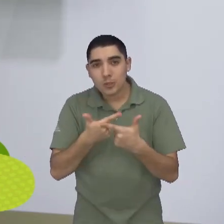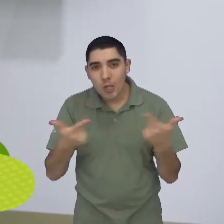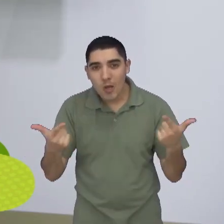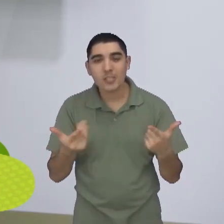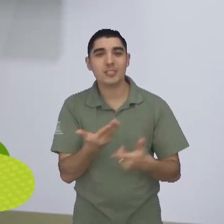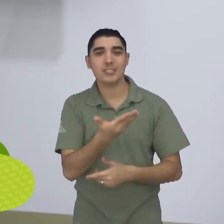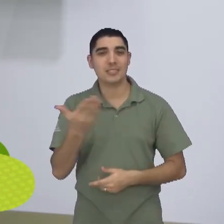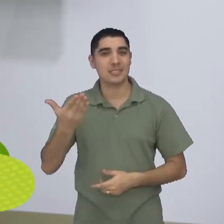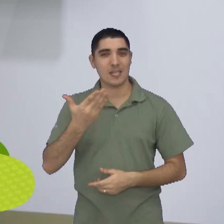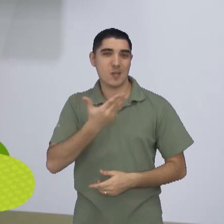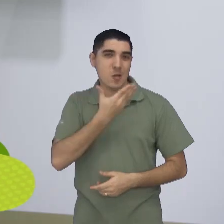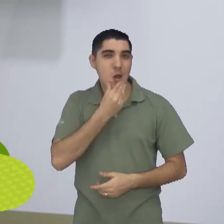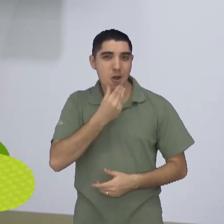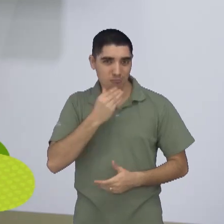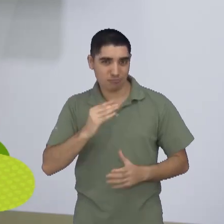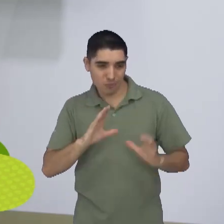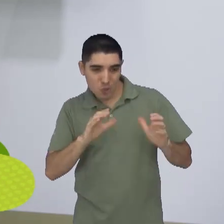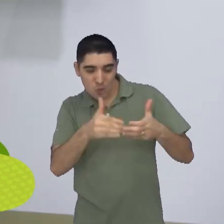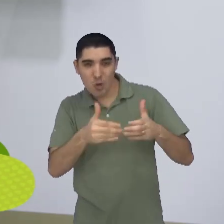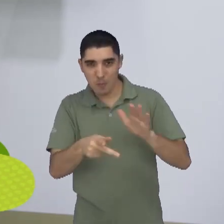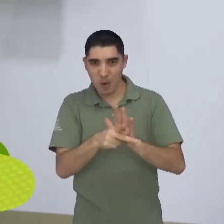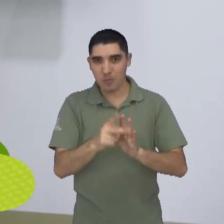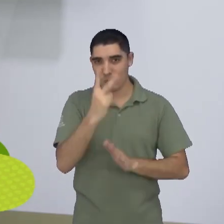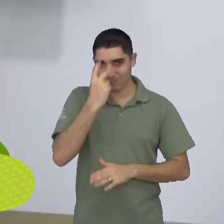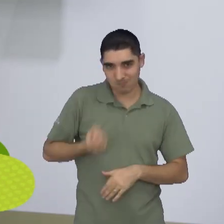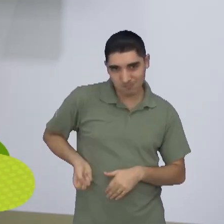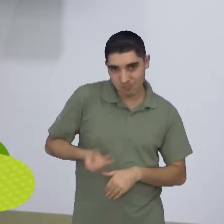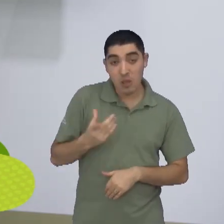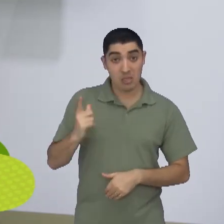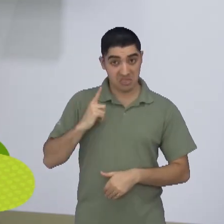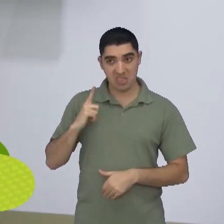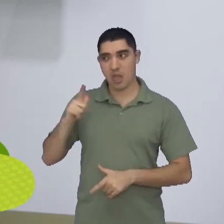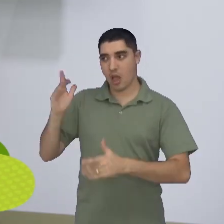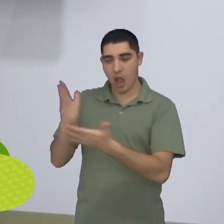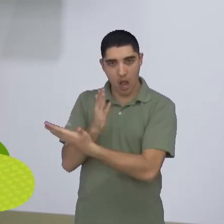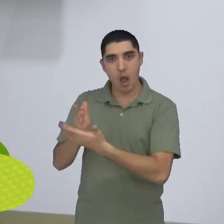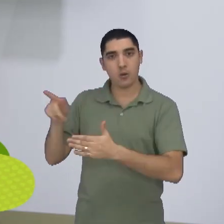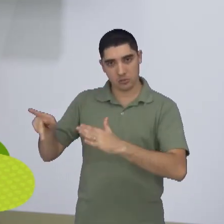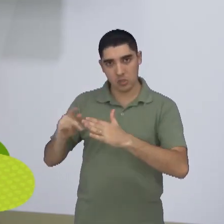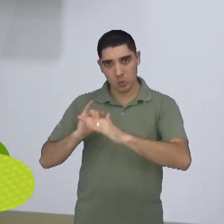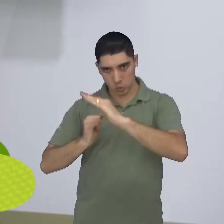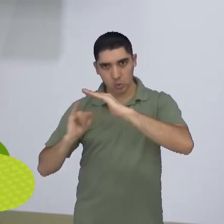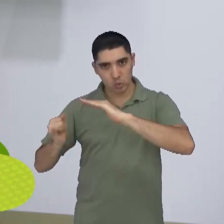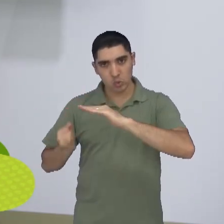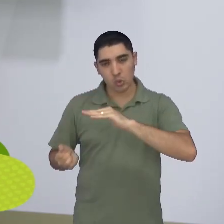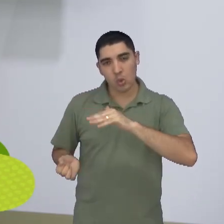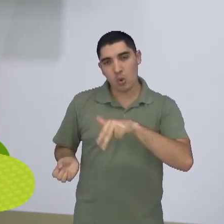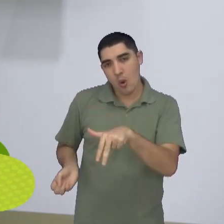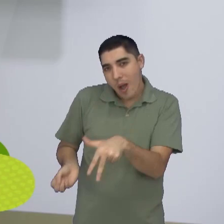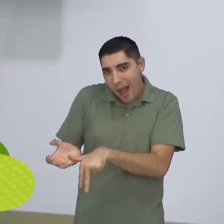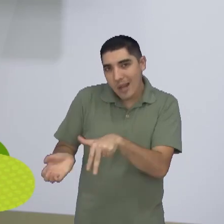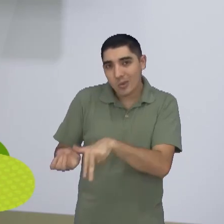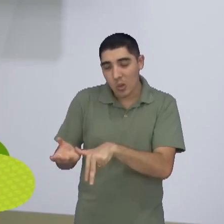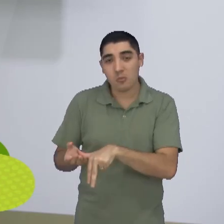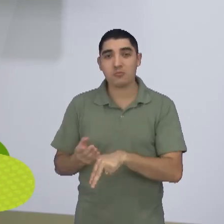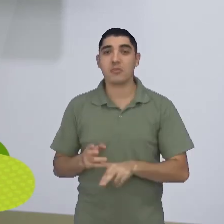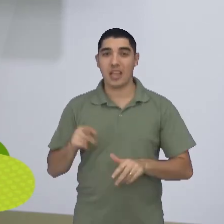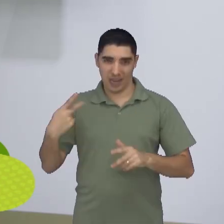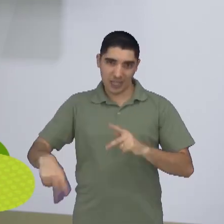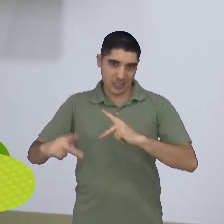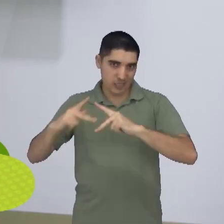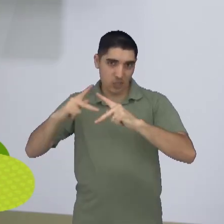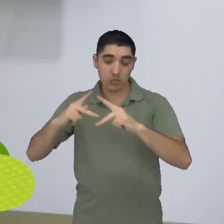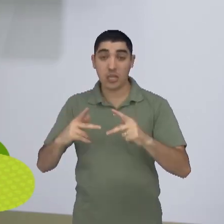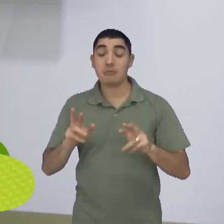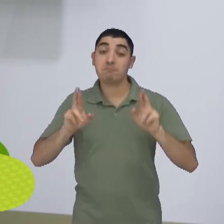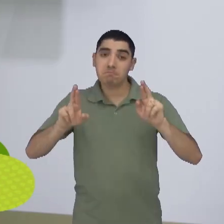time masculino, né? Que tem representante do Instituto Athlon lá no time. Tenho certeza que tem tudo para poder ser campeão e colocar mais